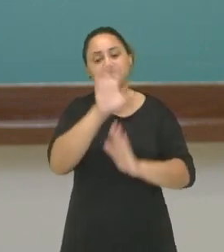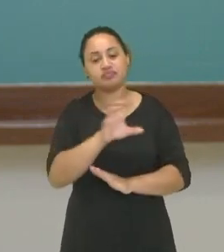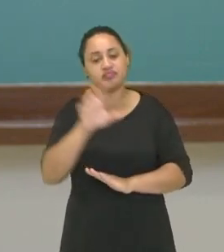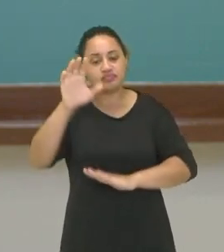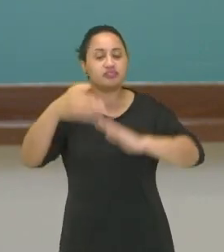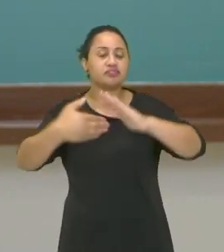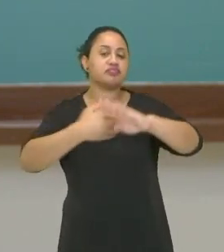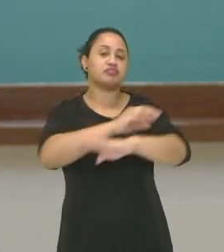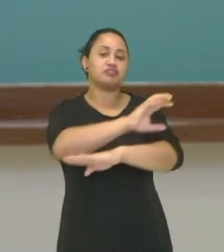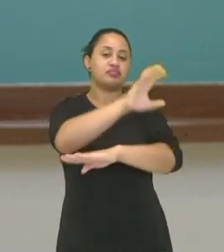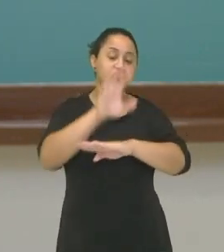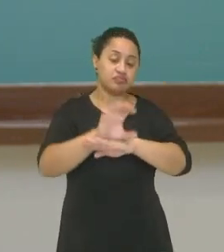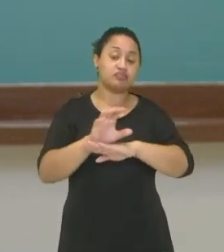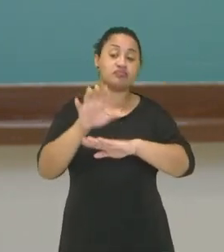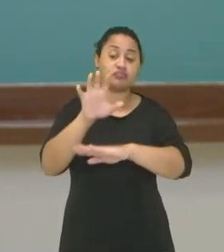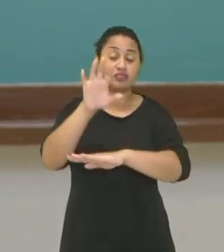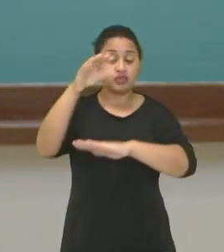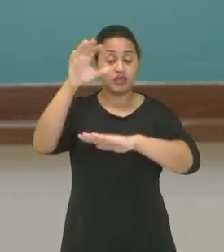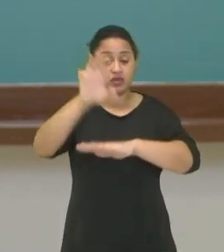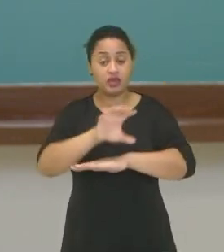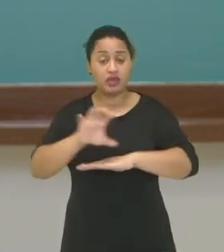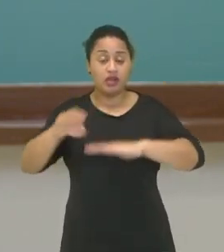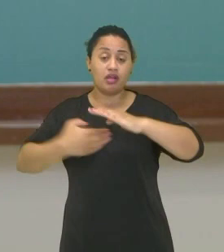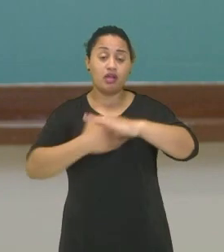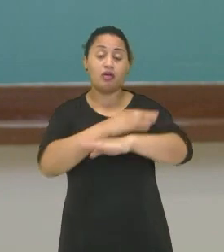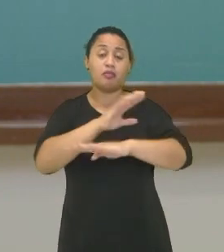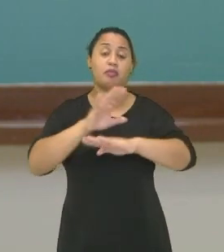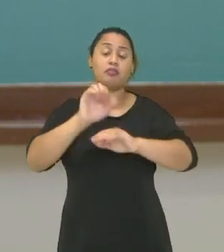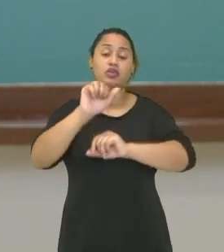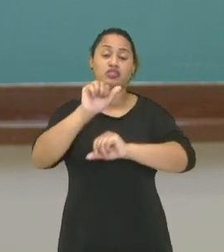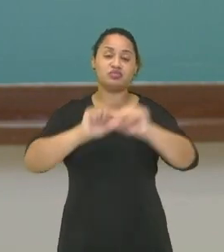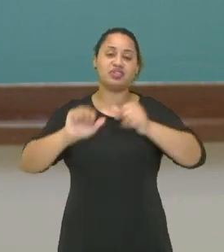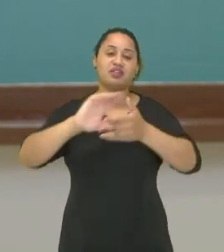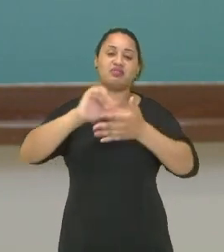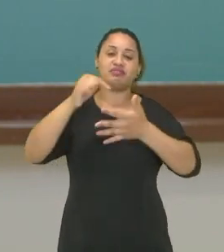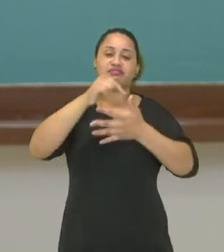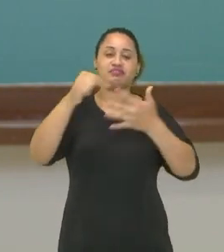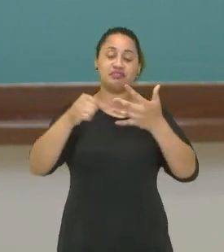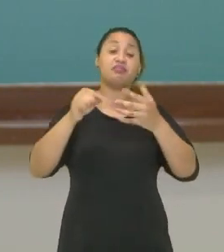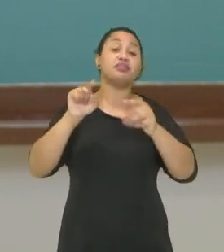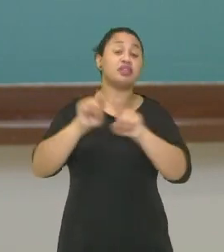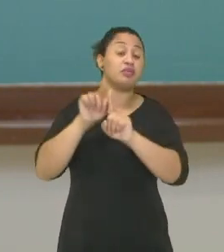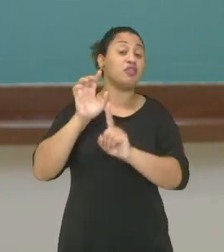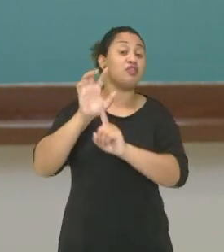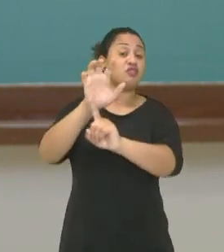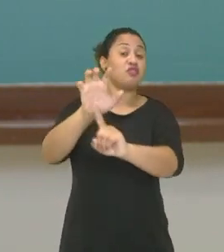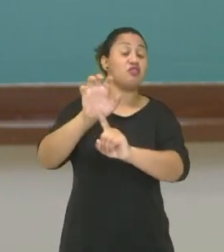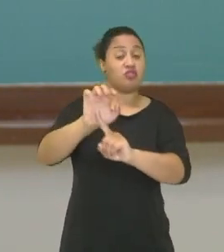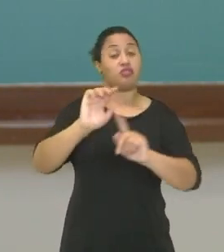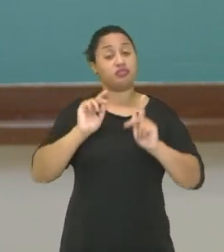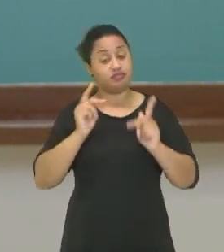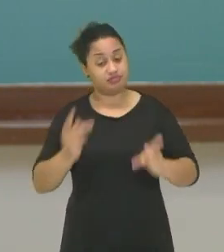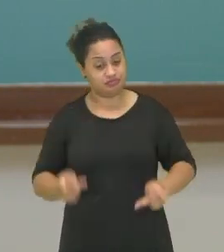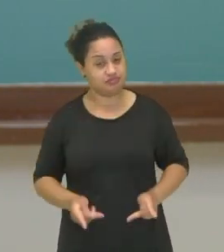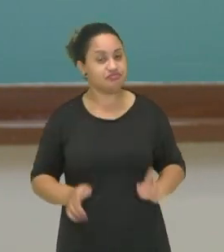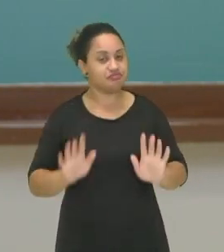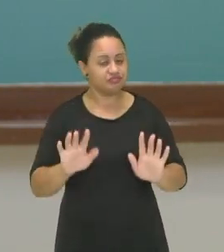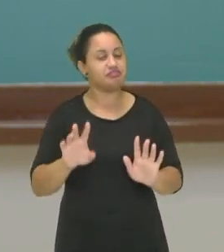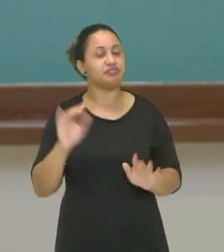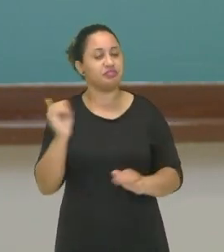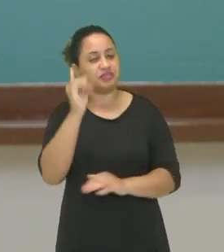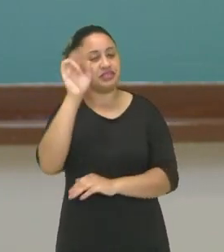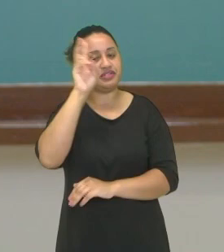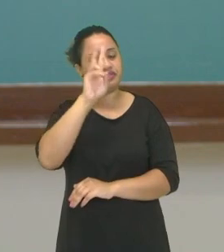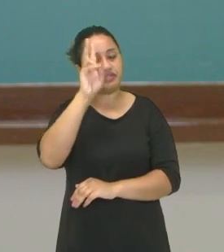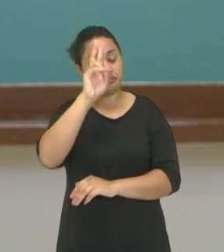ecológicas, tá? Essas pirâmides elas podem ser alteradas por vários fatores, inclusive por interferência humana, tá? Lembrando dessa situação também. Na verdade,